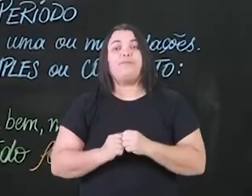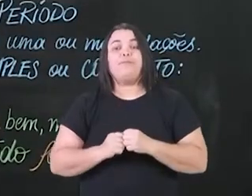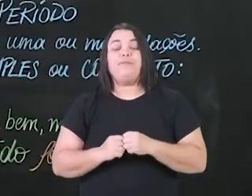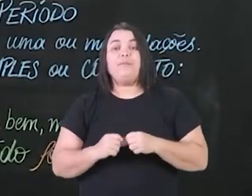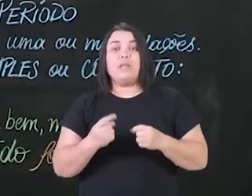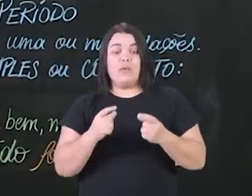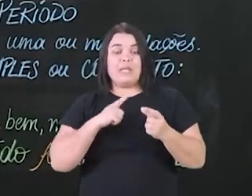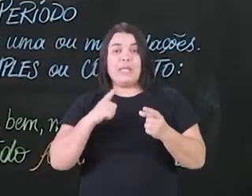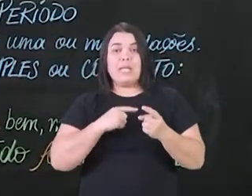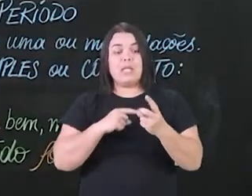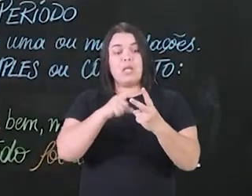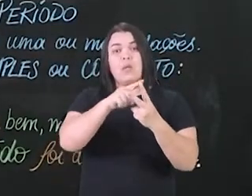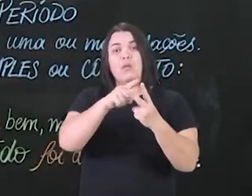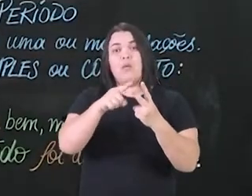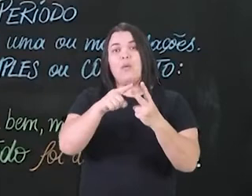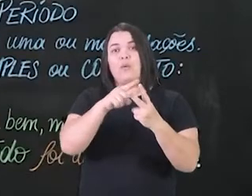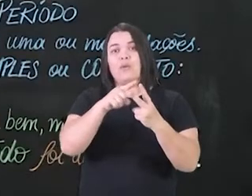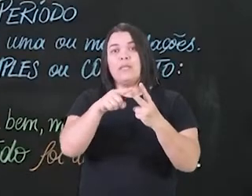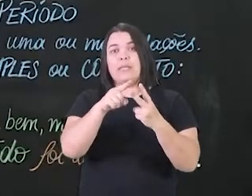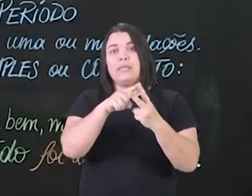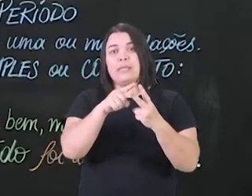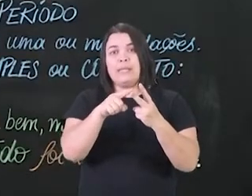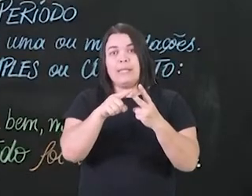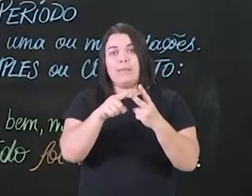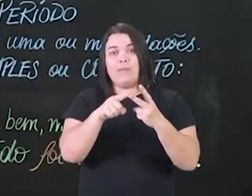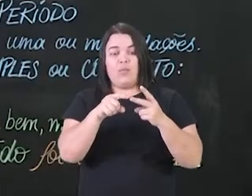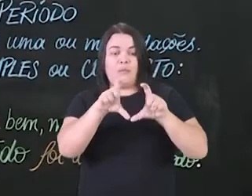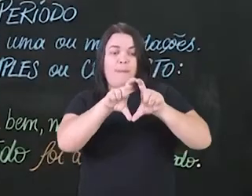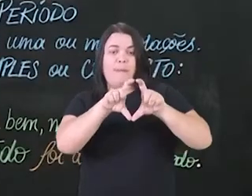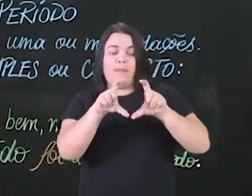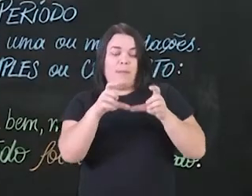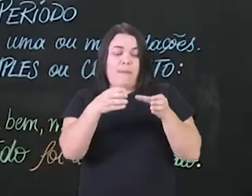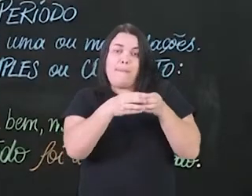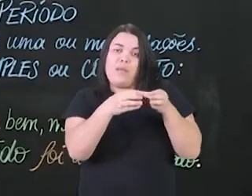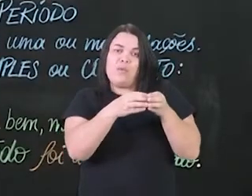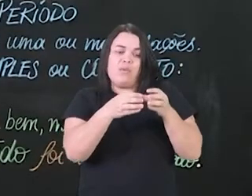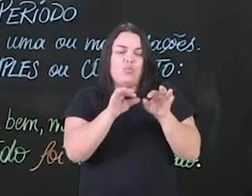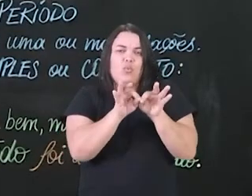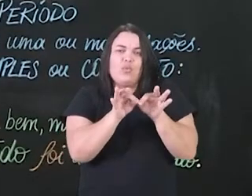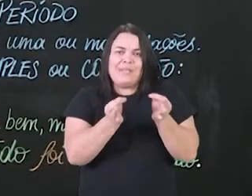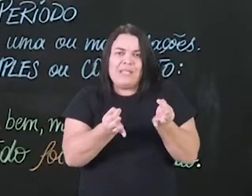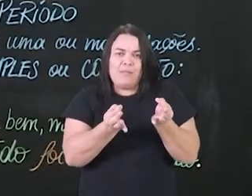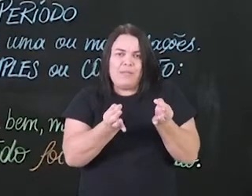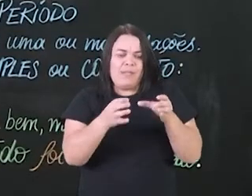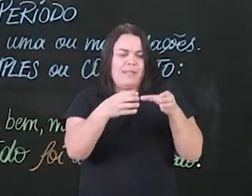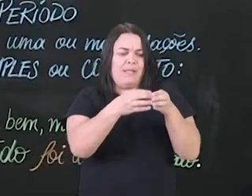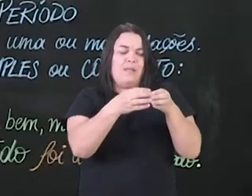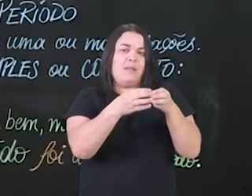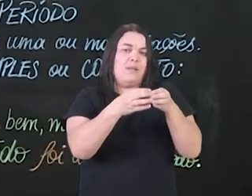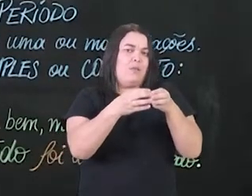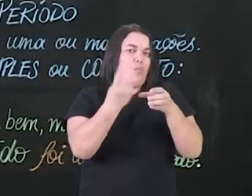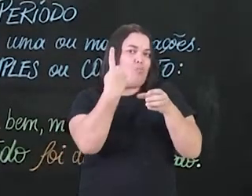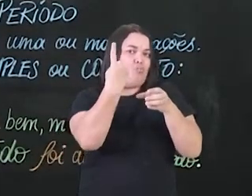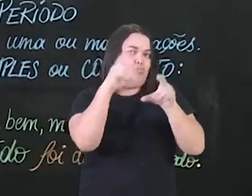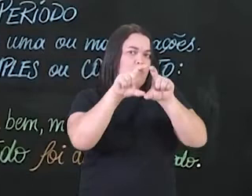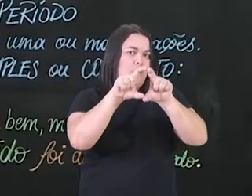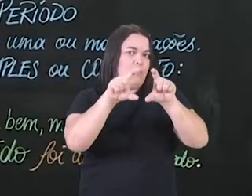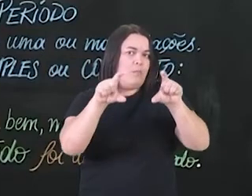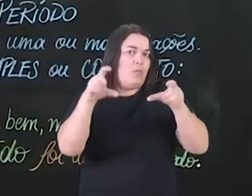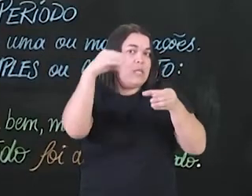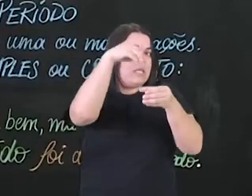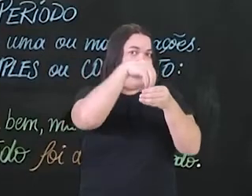O período simples e o período composto. O período simples é formado por apenas